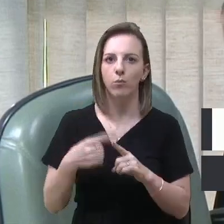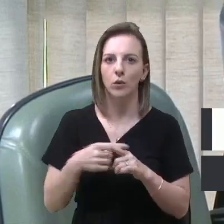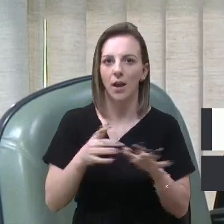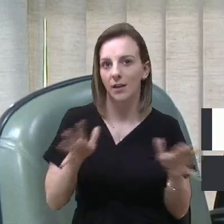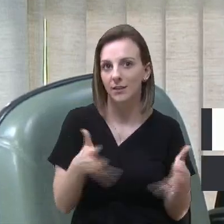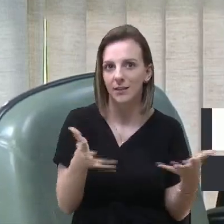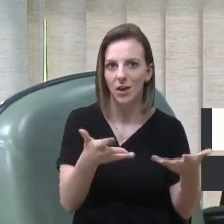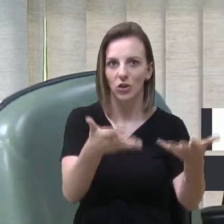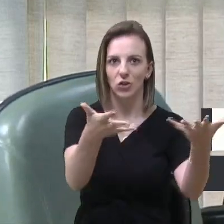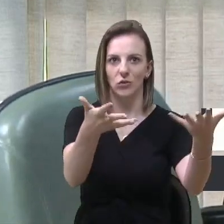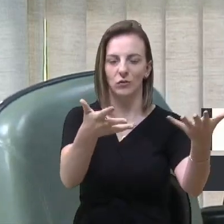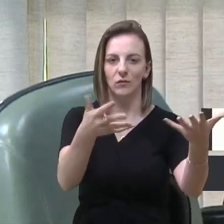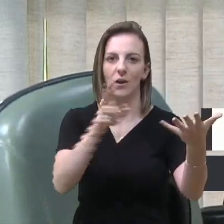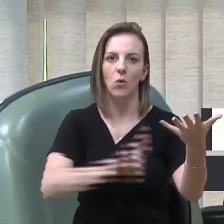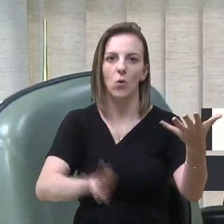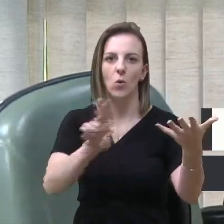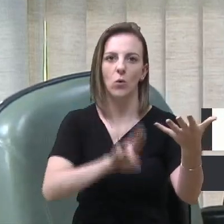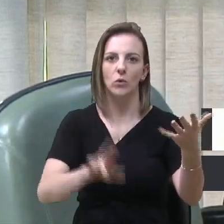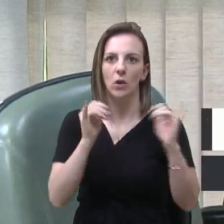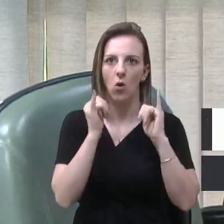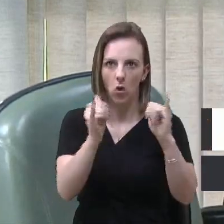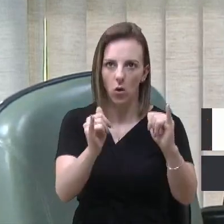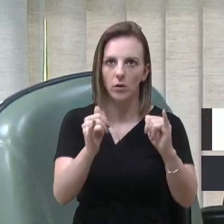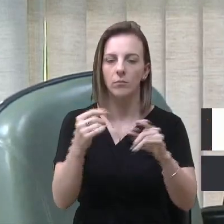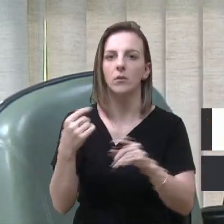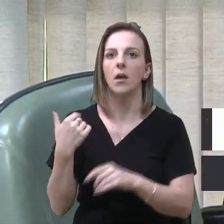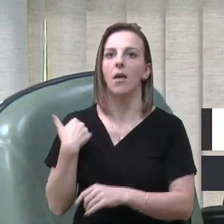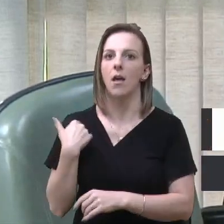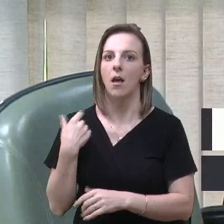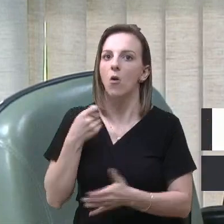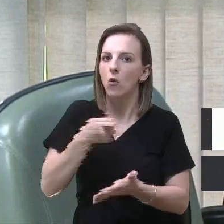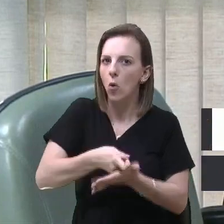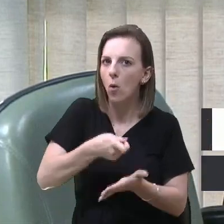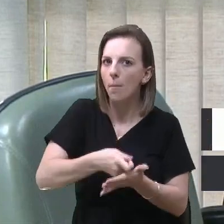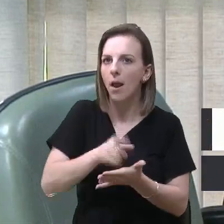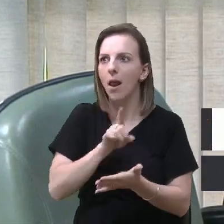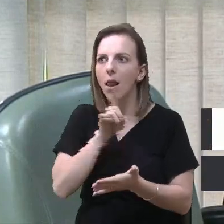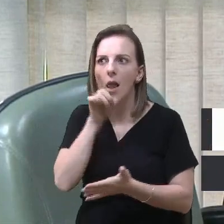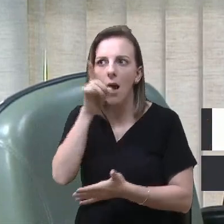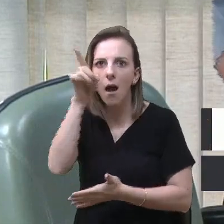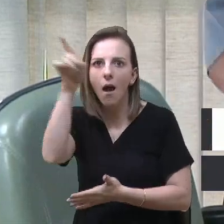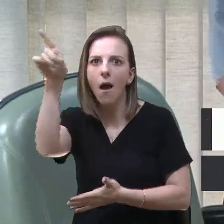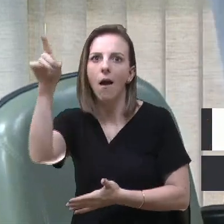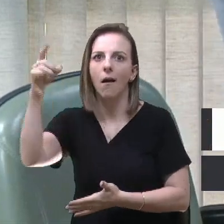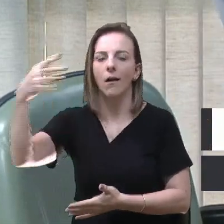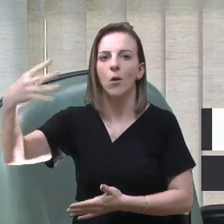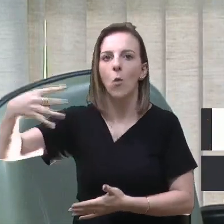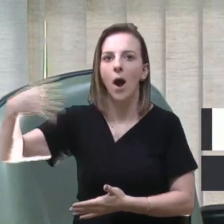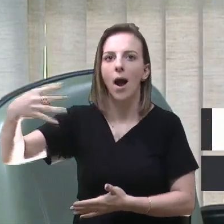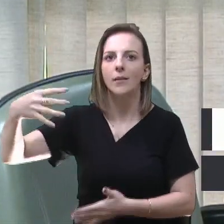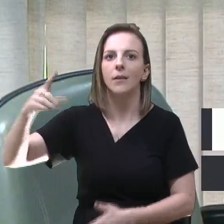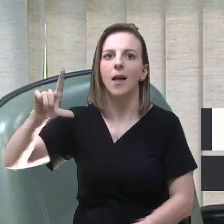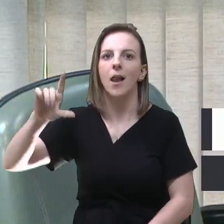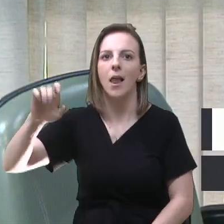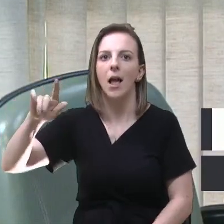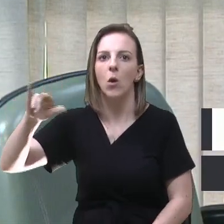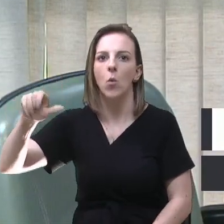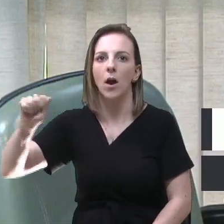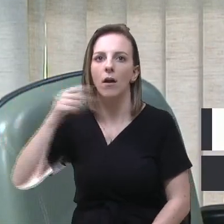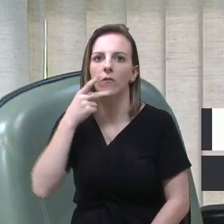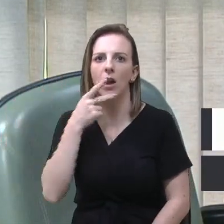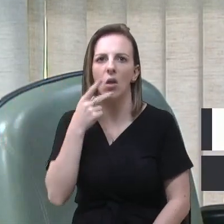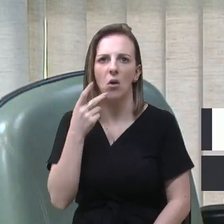incentivando a usar ônibus. Vou cobrar, por exemplo, lá no fundo da Quarta Légua, que me chegou que querem tirar aquela linha de ônibus porque não é